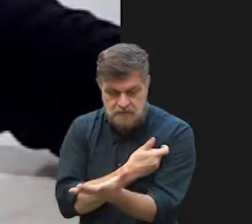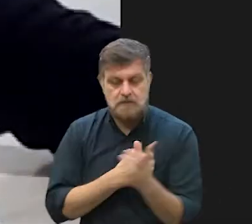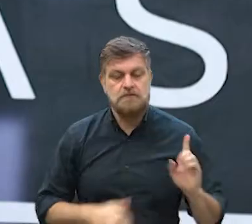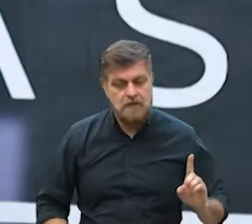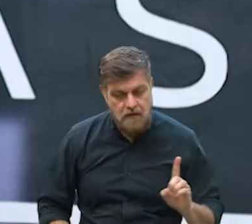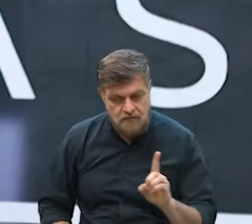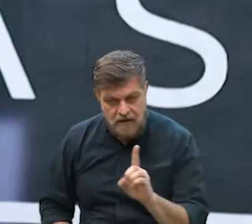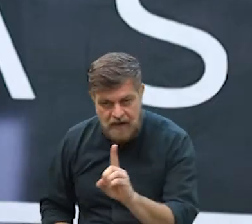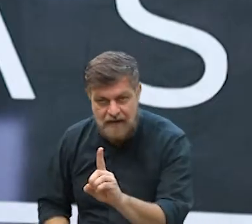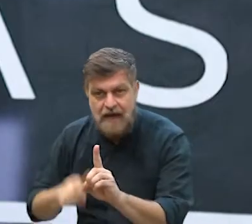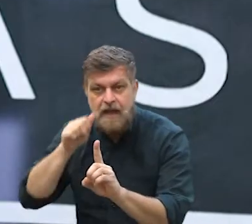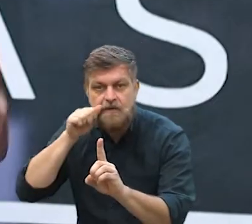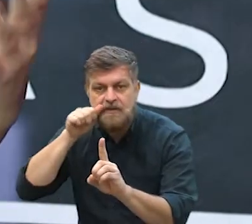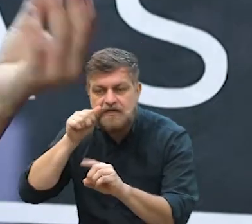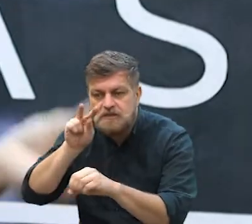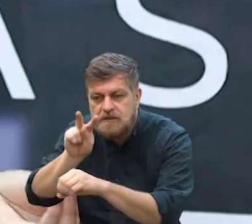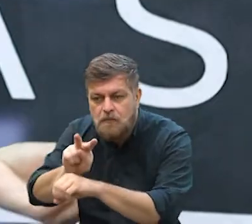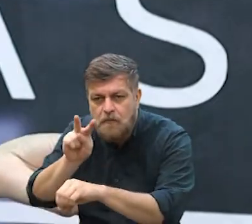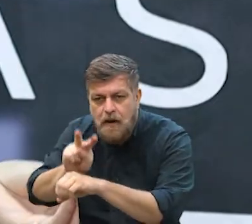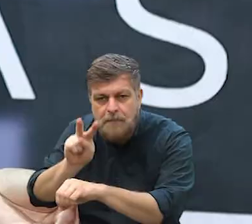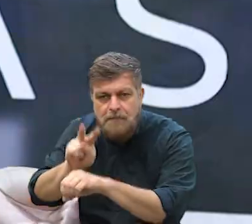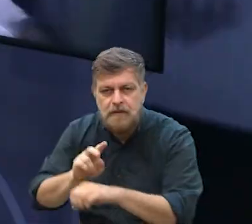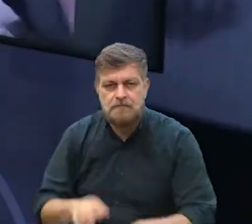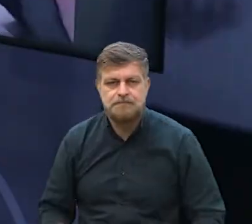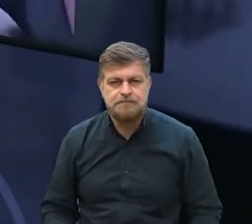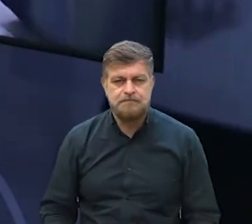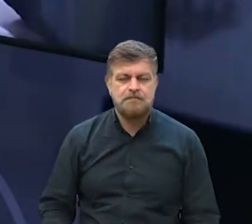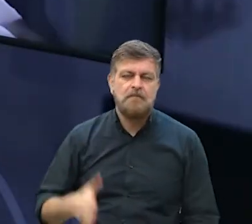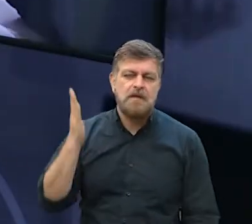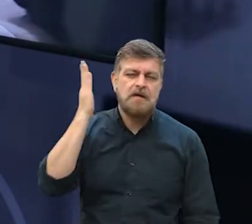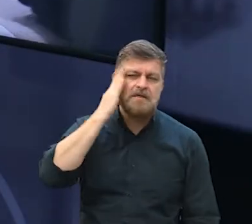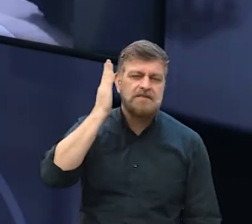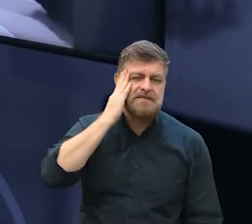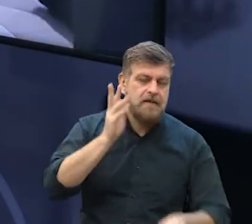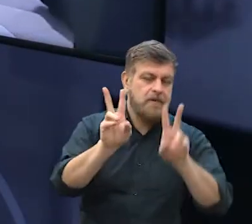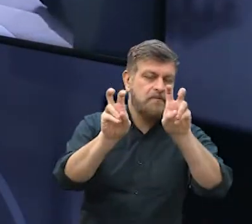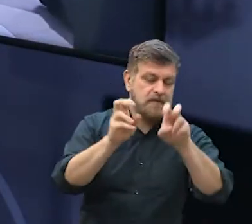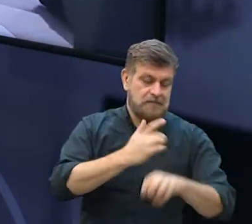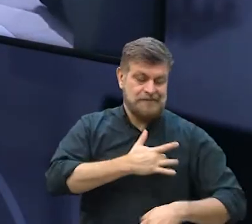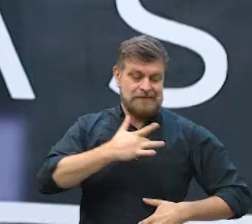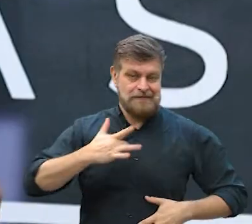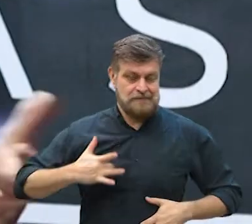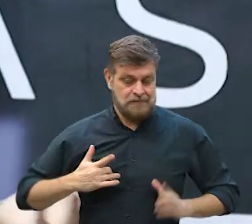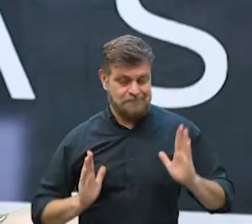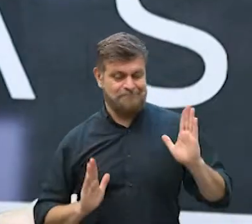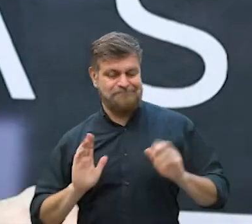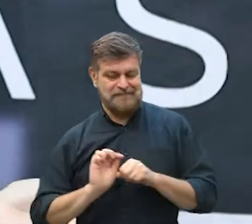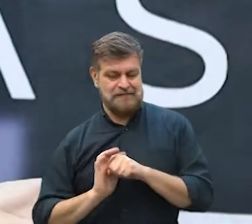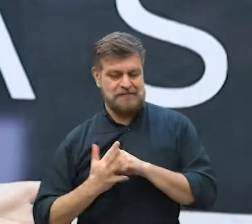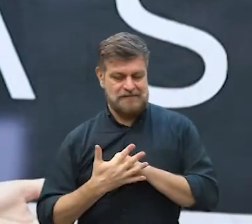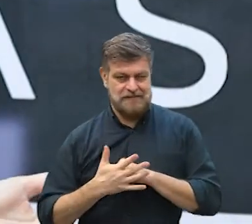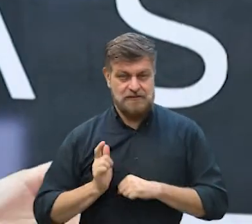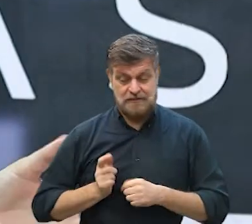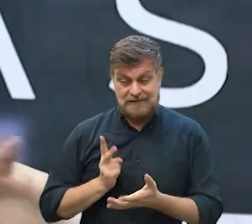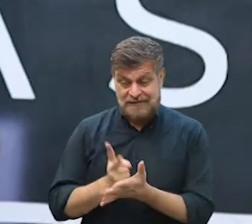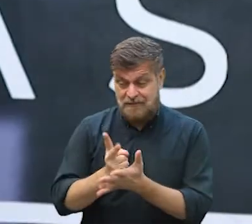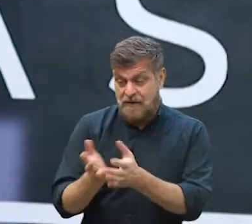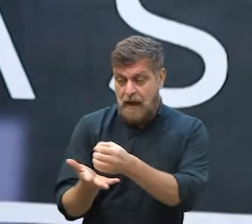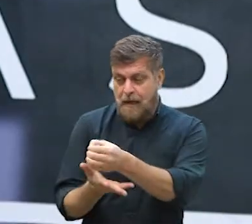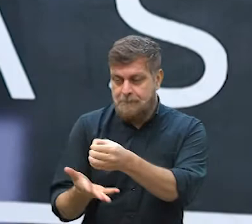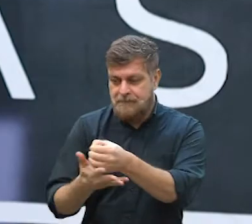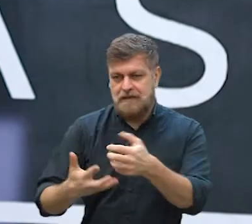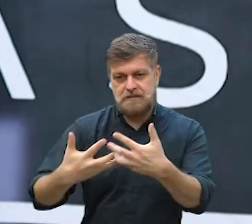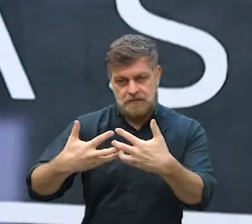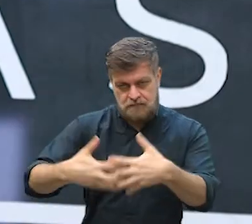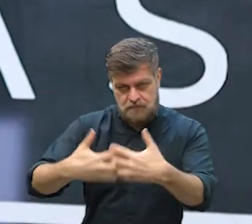saúde. Uhum. Tatiane, a saúde, a gente sabe que por conta da pandemia, permaneceu como serviço essencial, né?